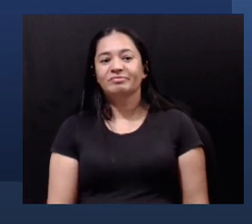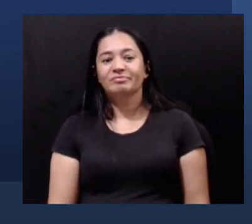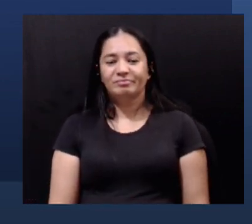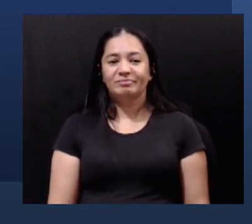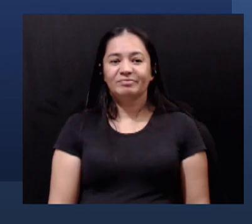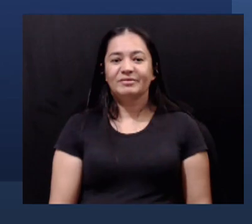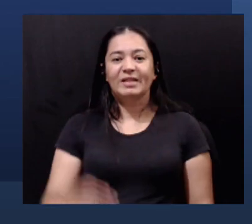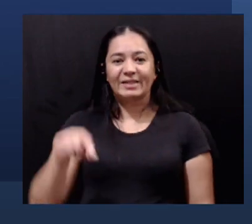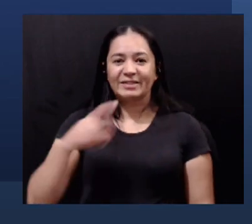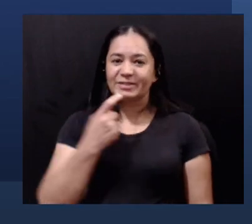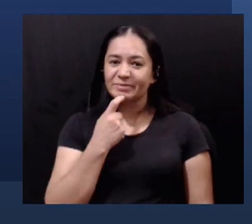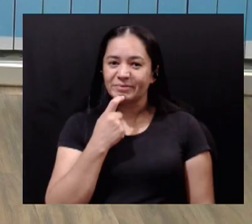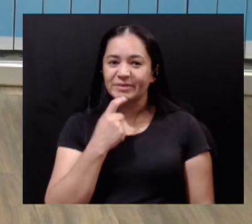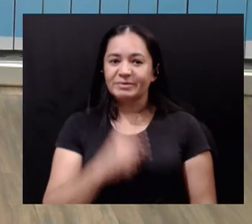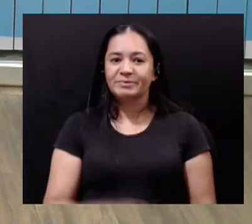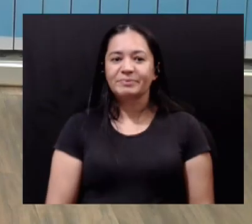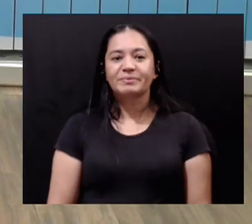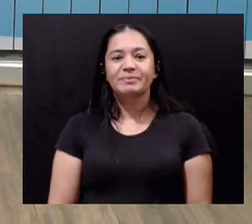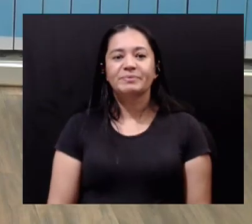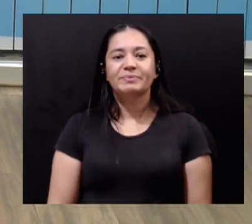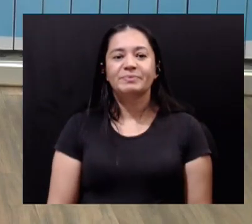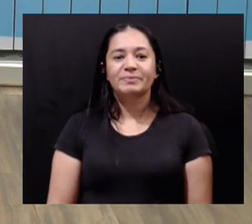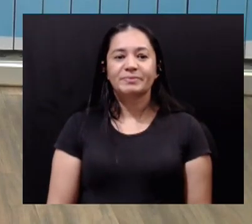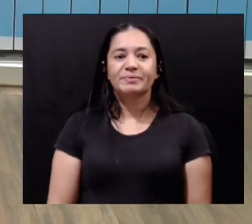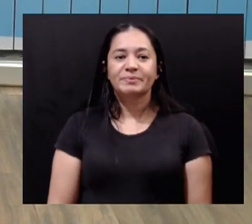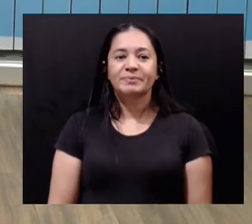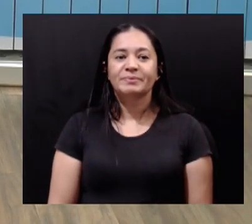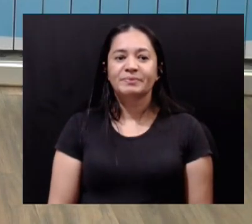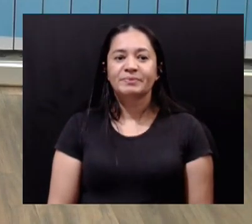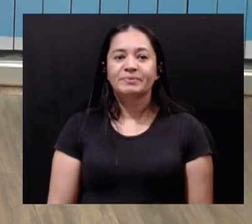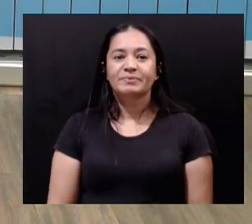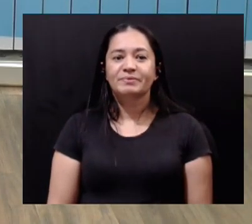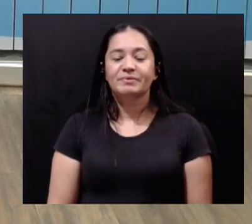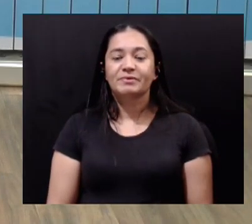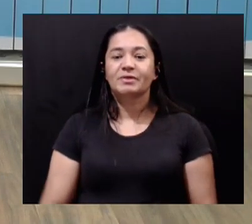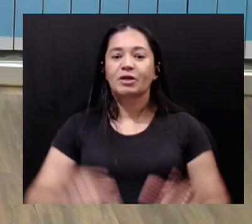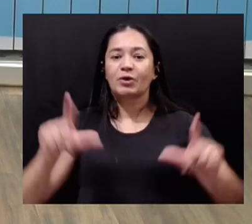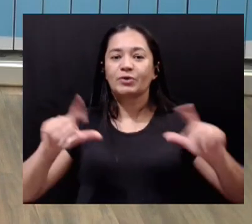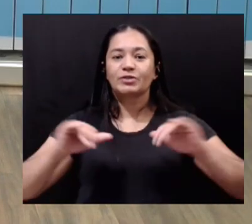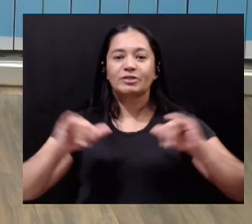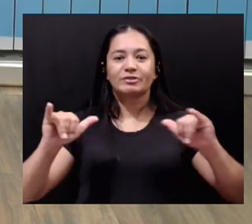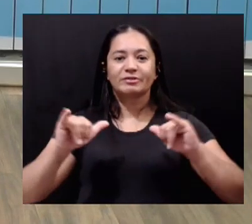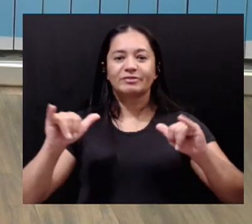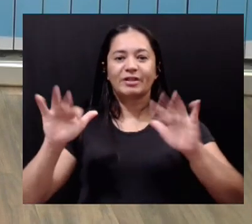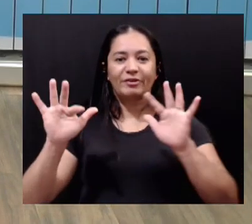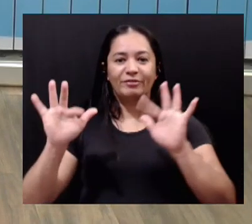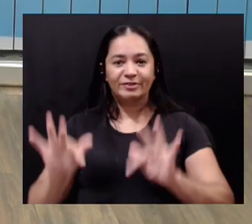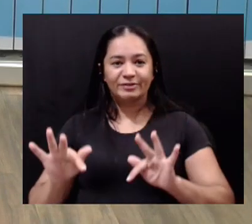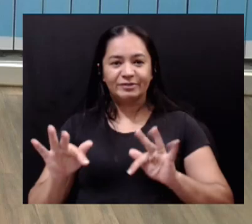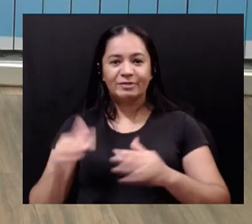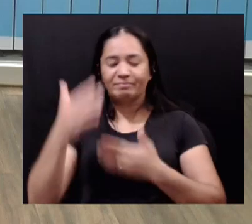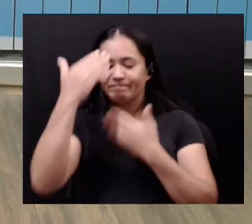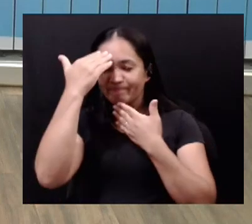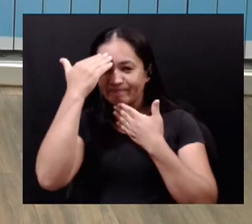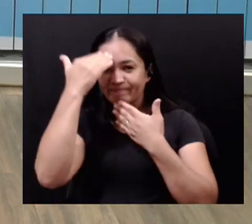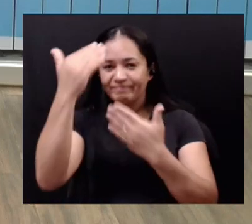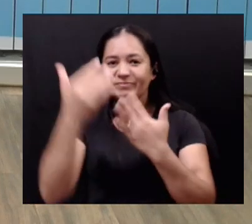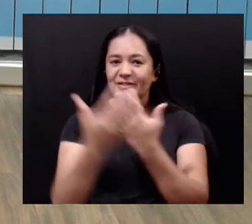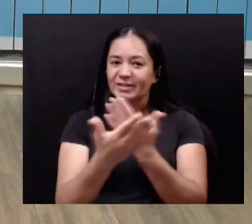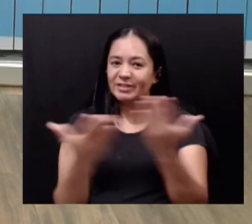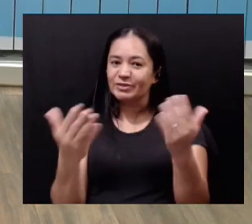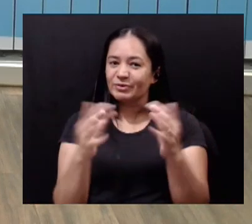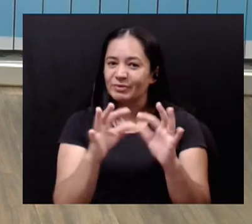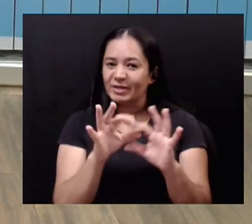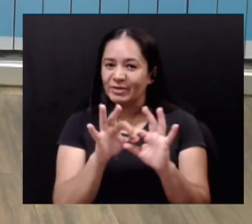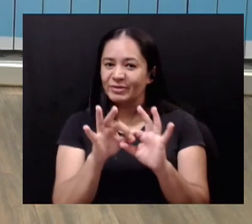de Campinas. O Jornal Câmara Notícia fica por aqui. Muito obrigado pela sua companhia, pela sua